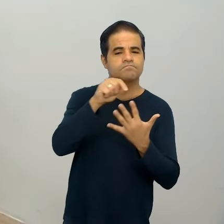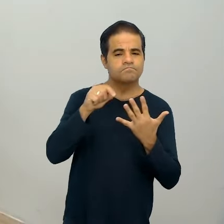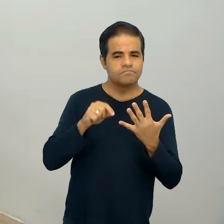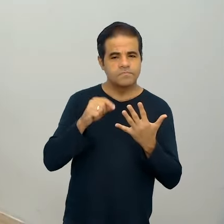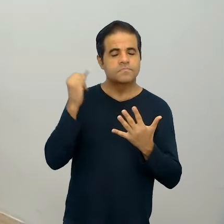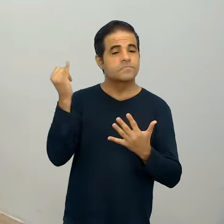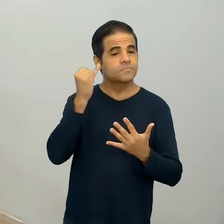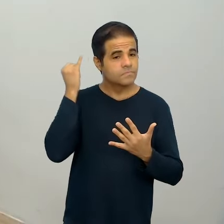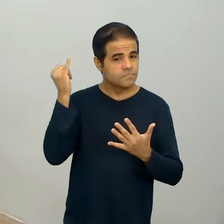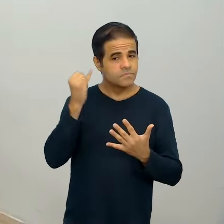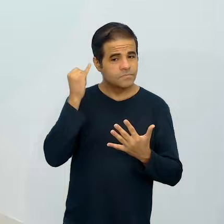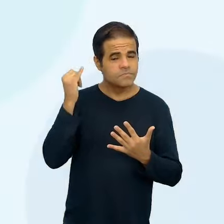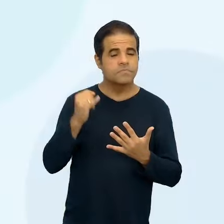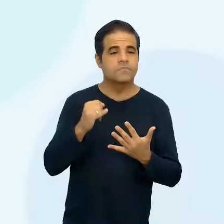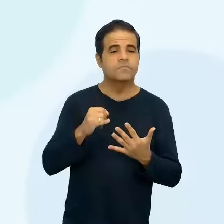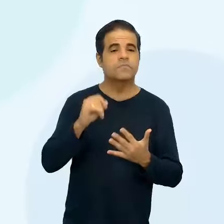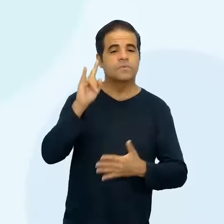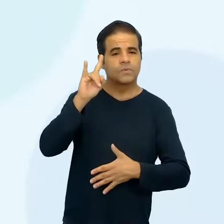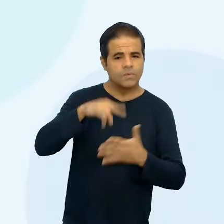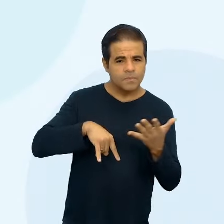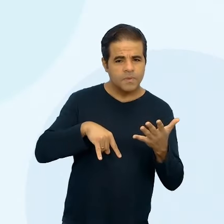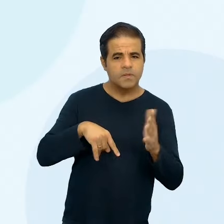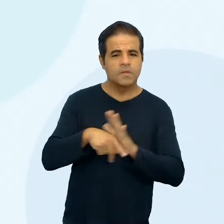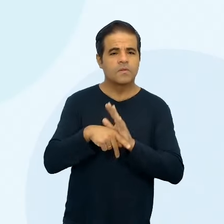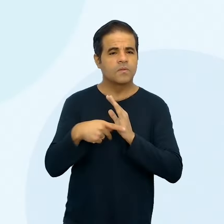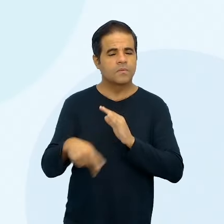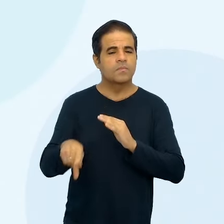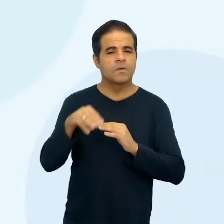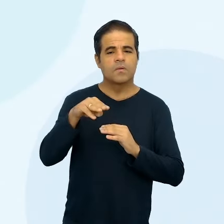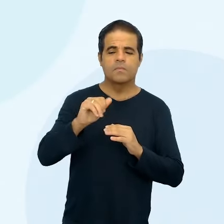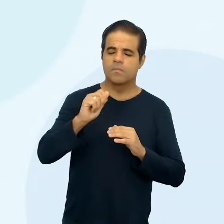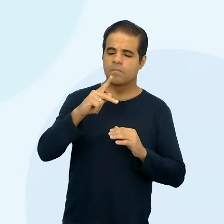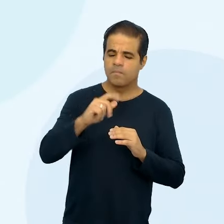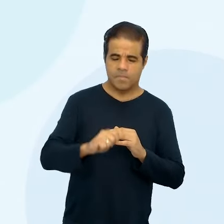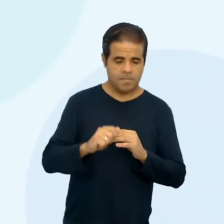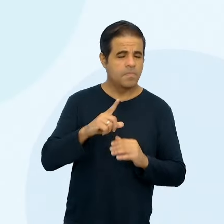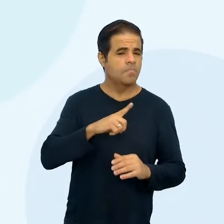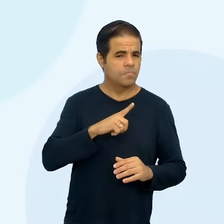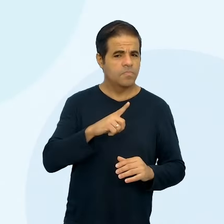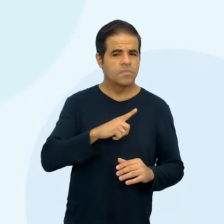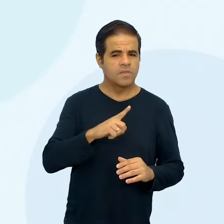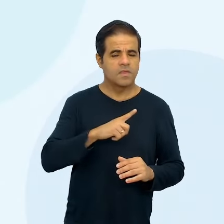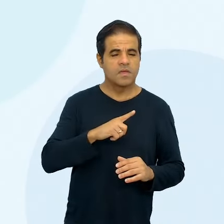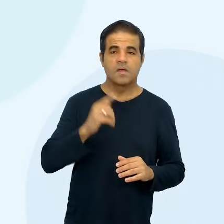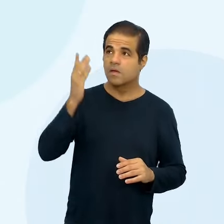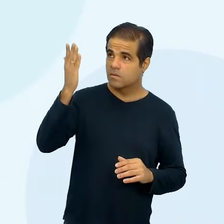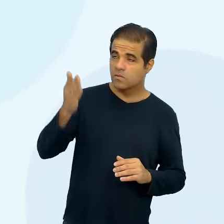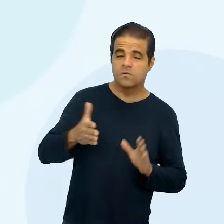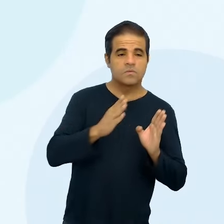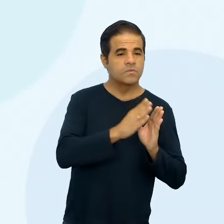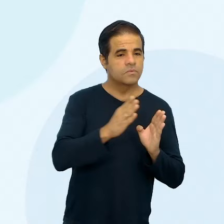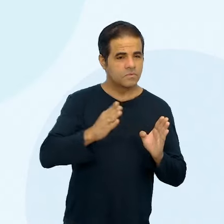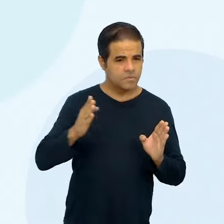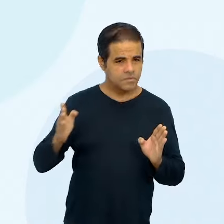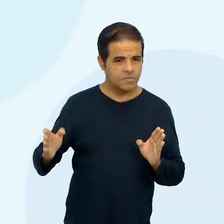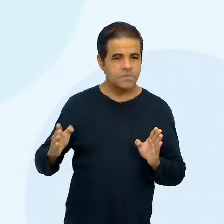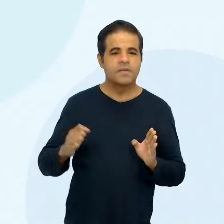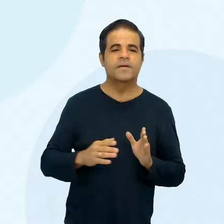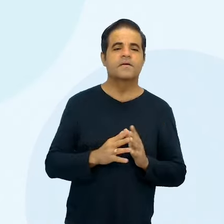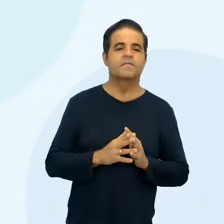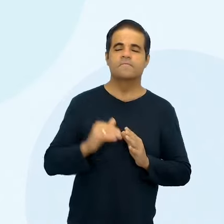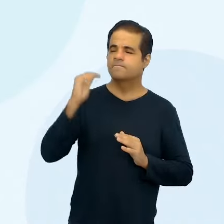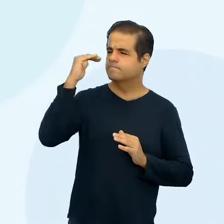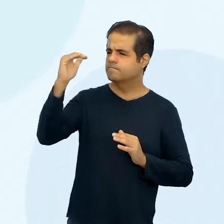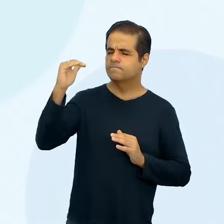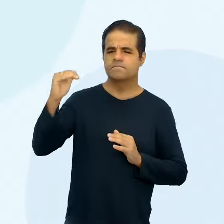muito importante, os documentos, o próprio mapa, nós temos aí a rotação por estações,